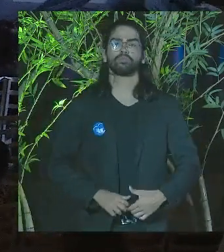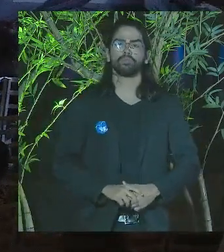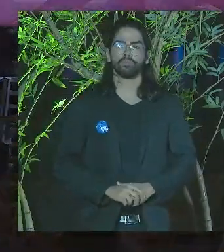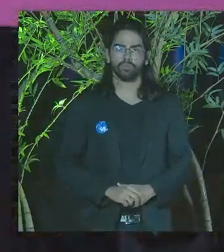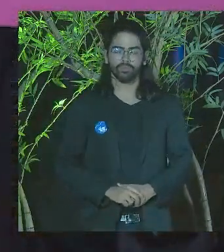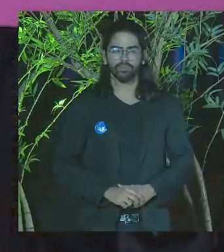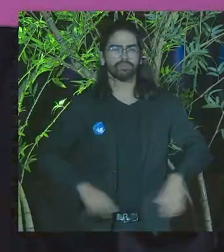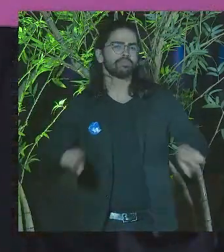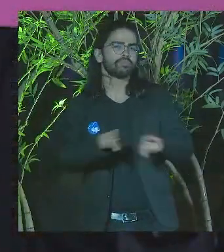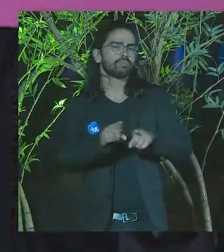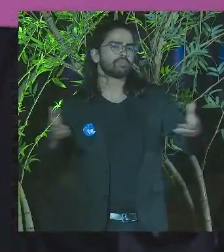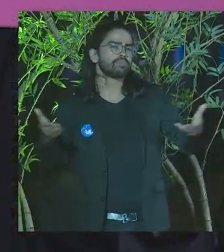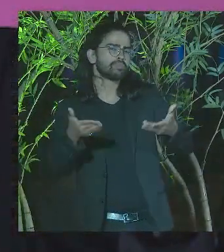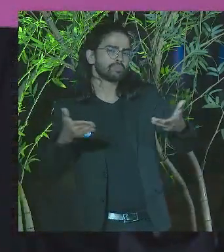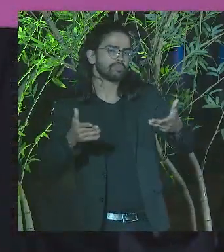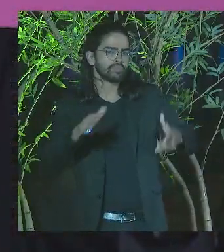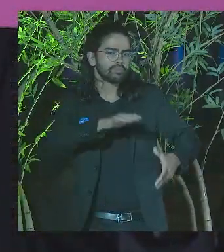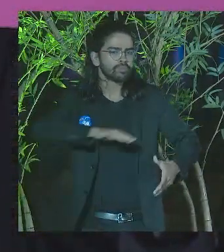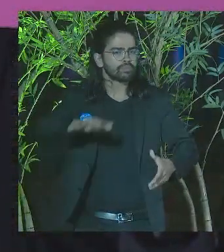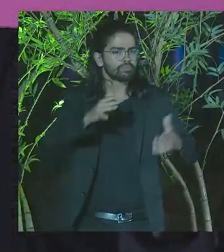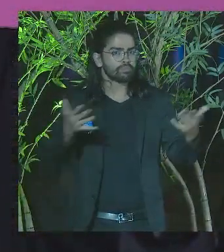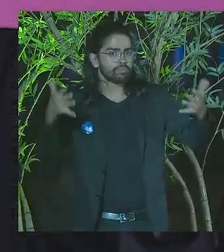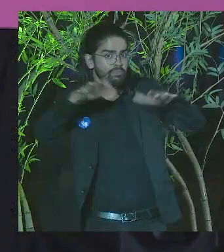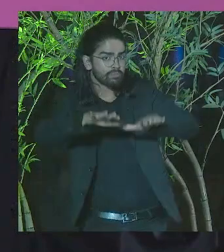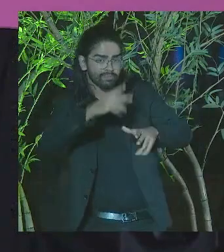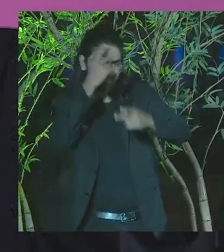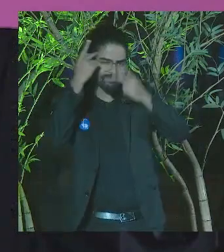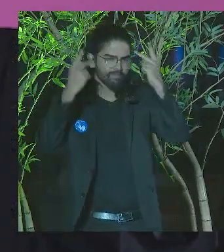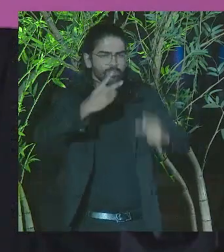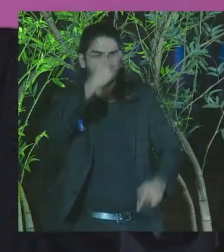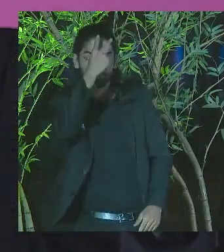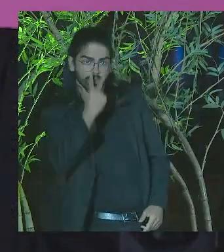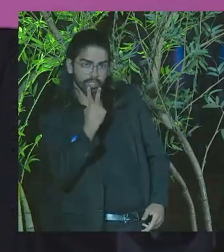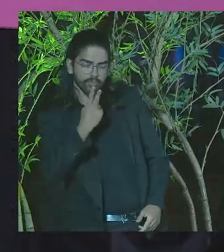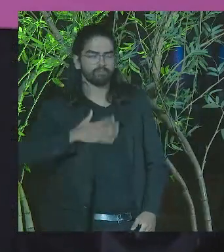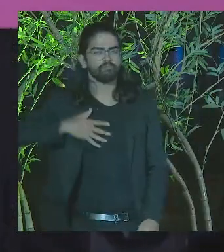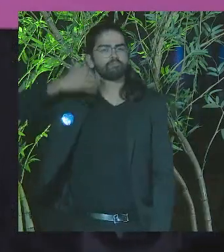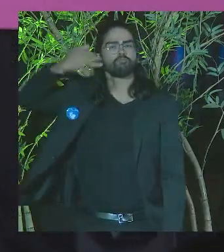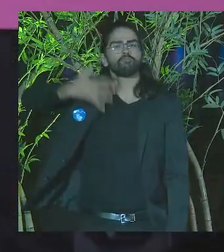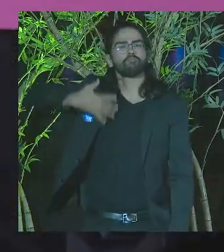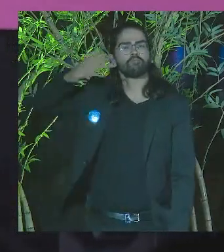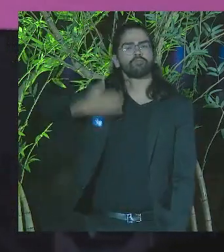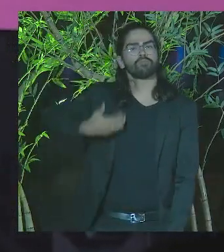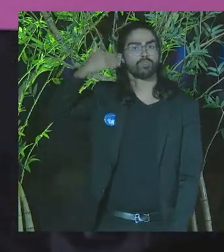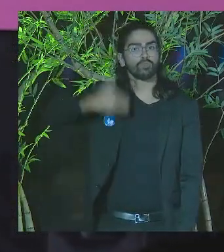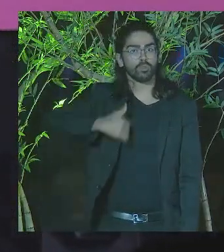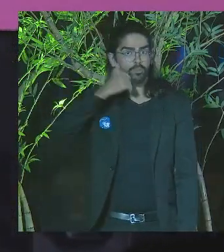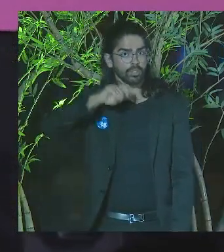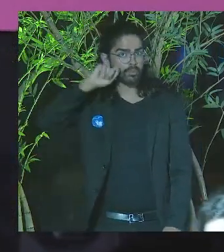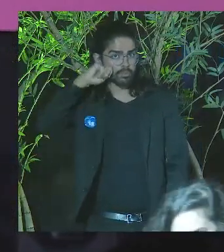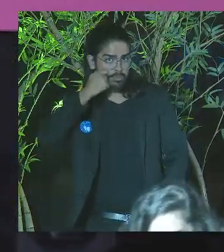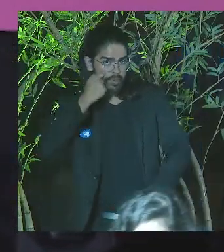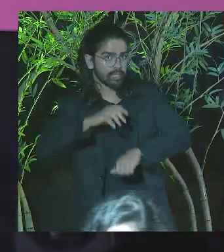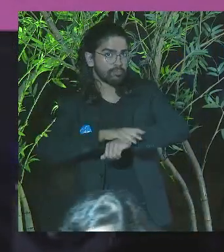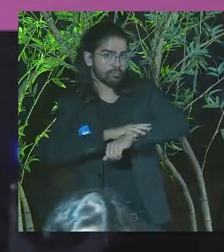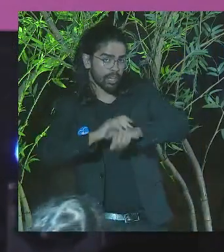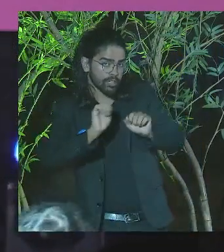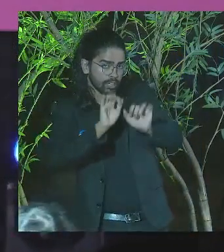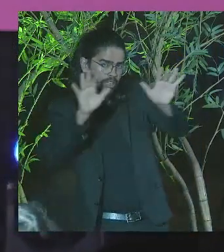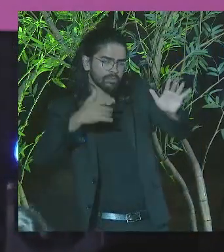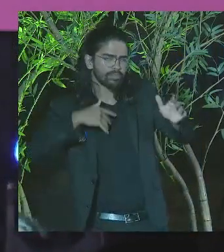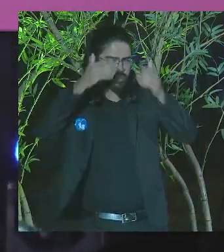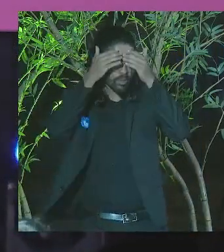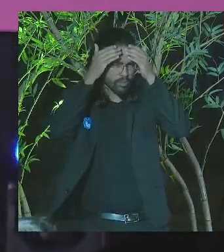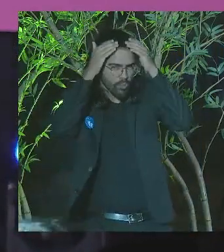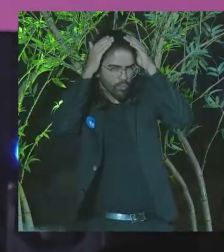E para ampliar o espaço de inclusão, para quem me escuta, mas não me vê, a minha audiodescrição é que eu sou uma mulher negra de pele clara, estou com o cabelo